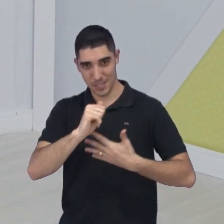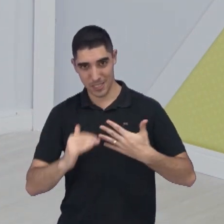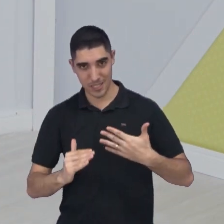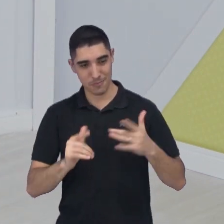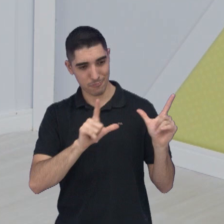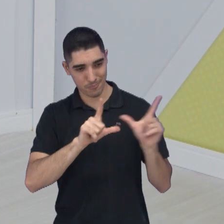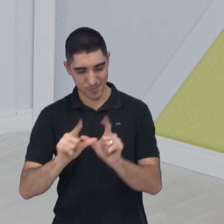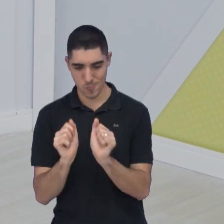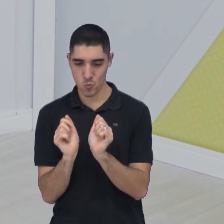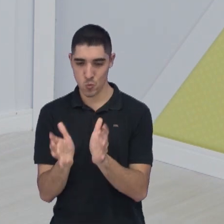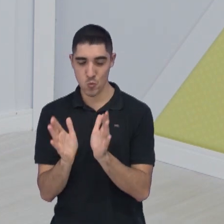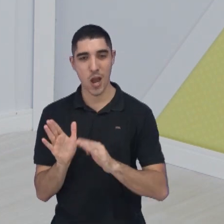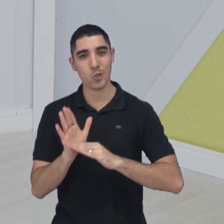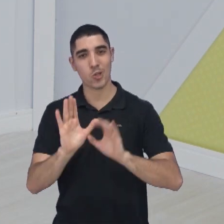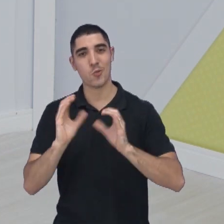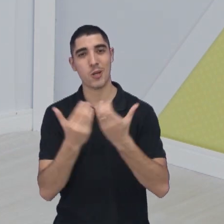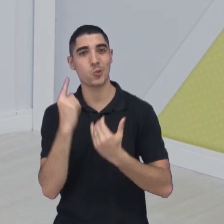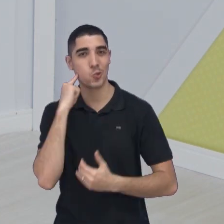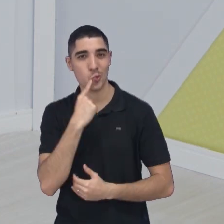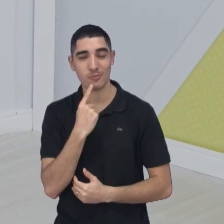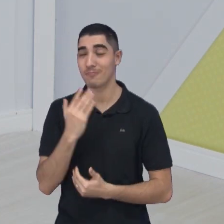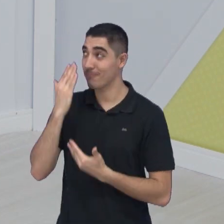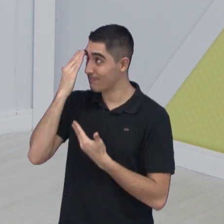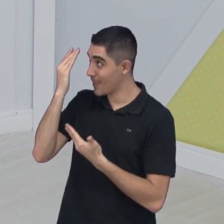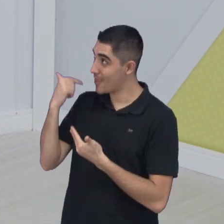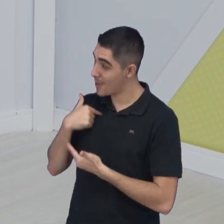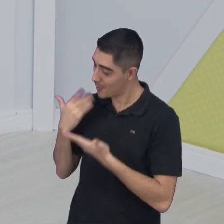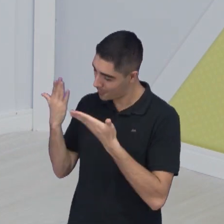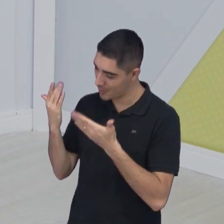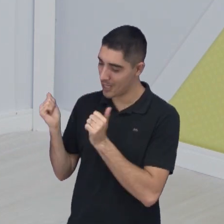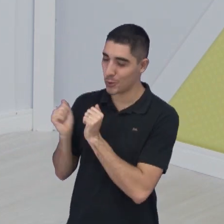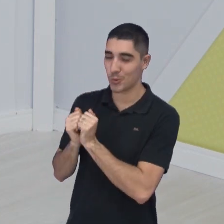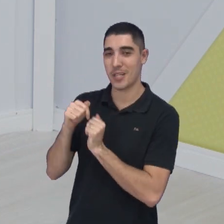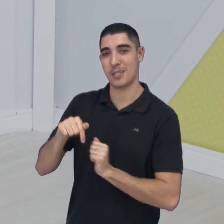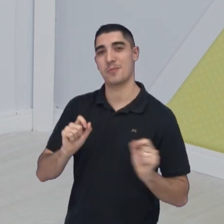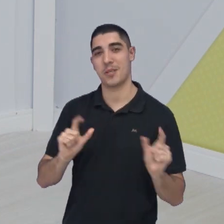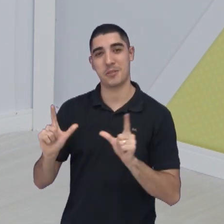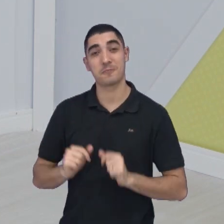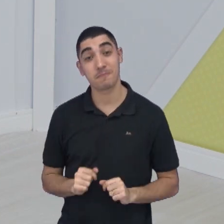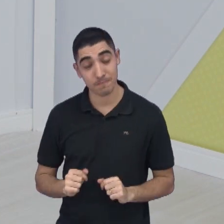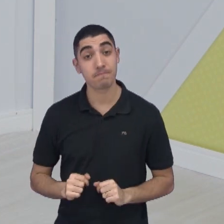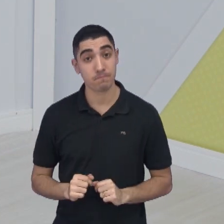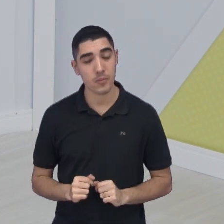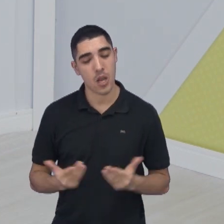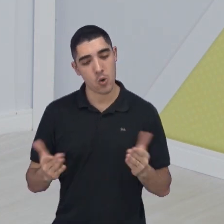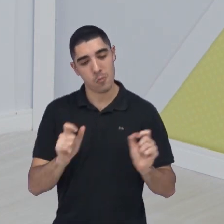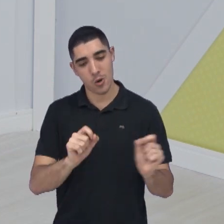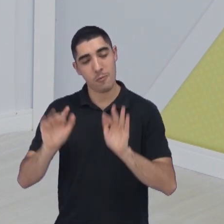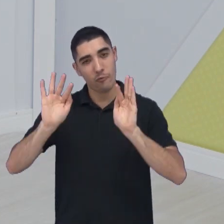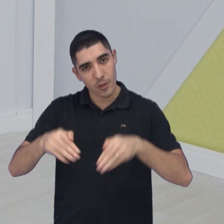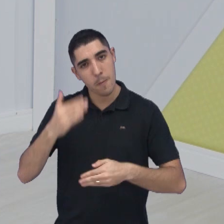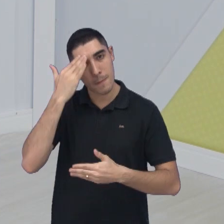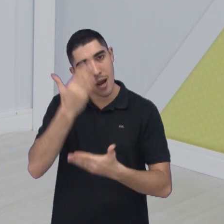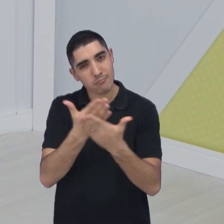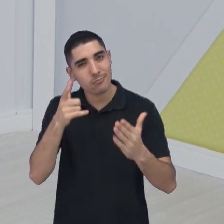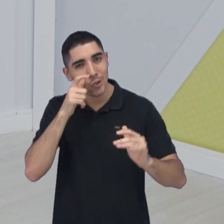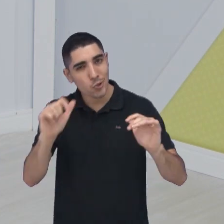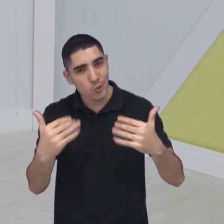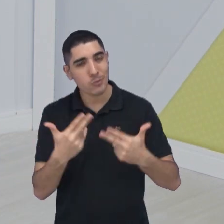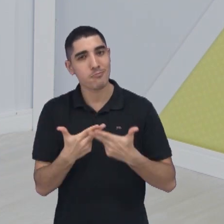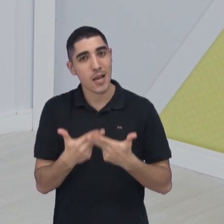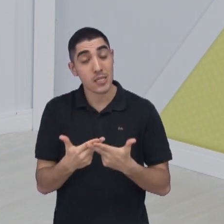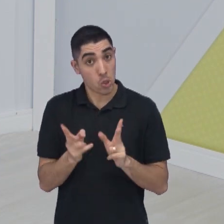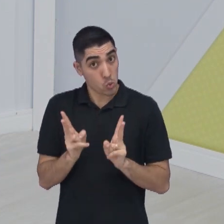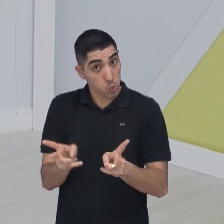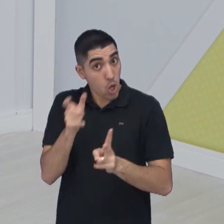para a comunidade surda. Obrigado, Luizão, mais uma vez por abrilhantar o nosso Hora do Esporte, que vai chegando ao seu final, agradecendo a sua audiência, a sua paciência.